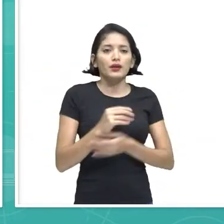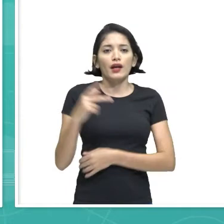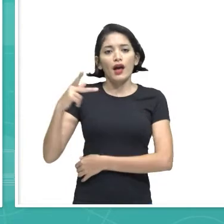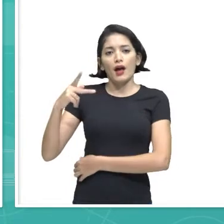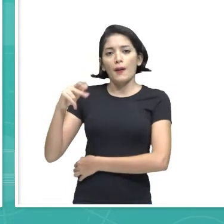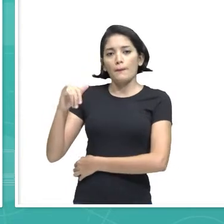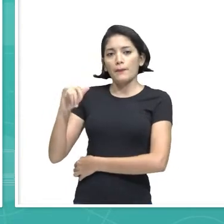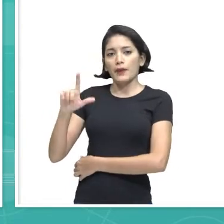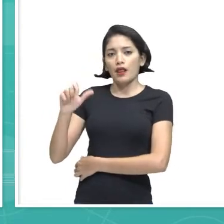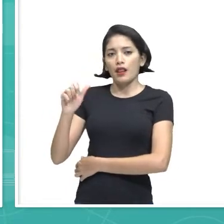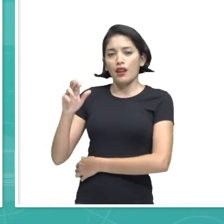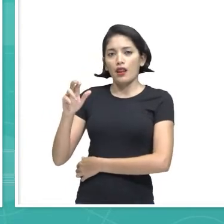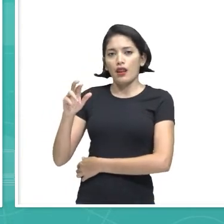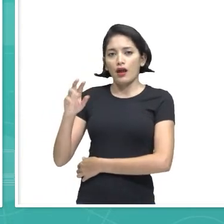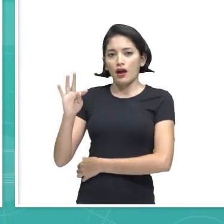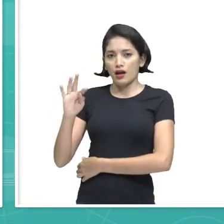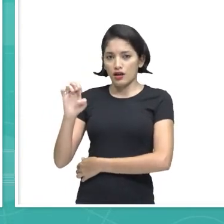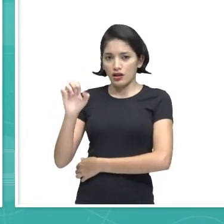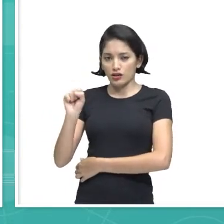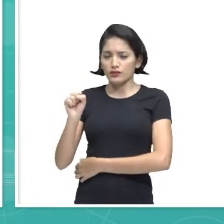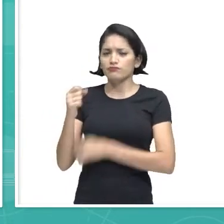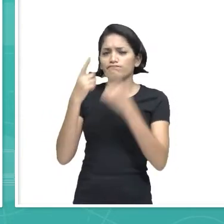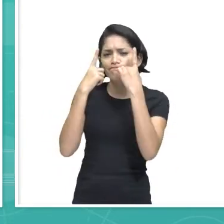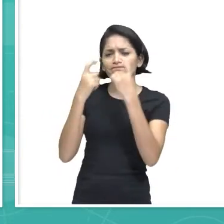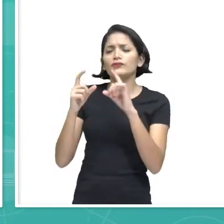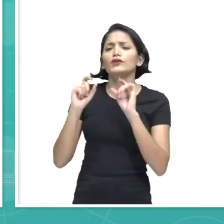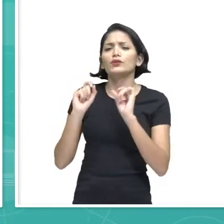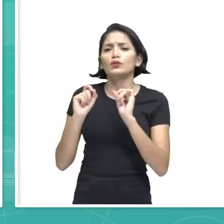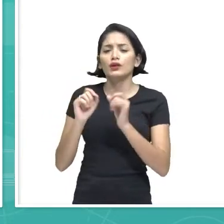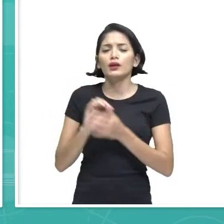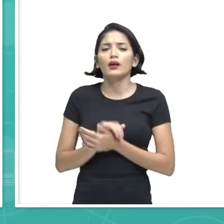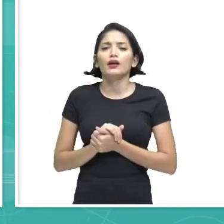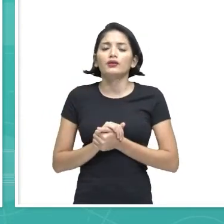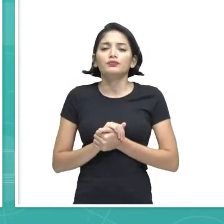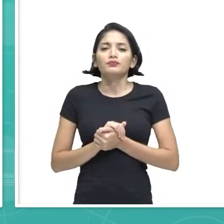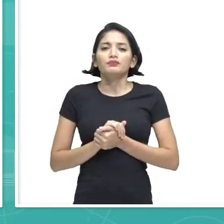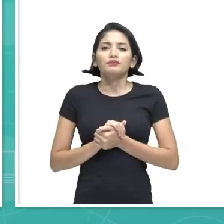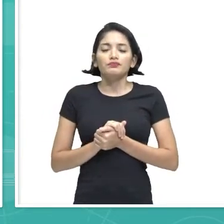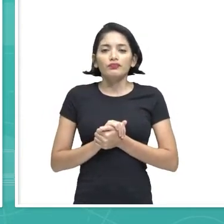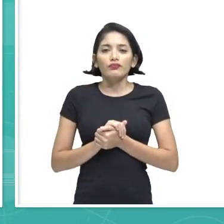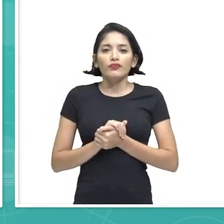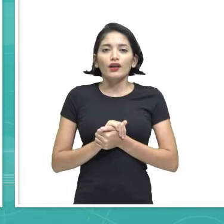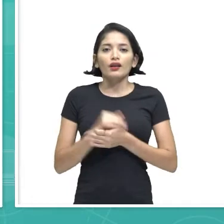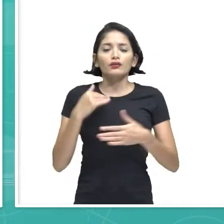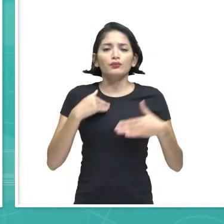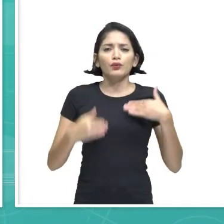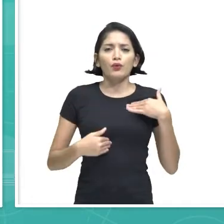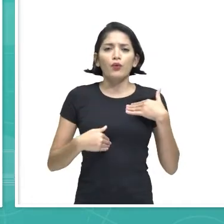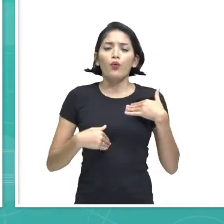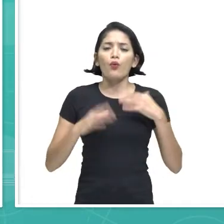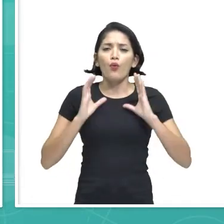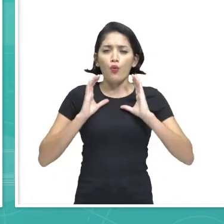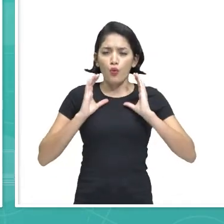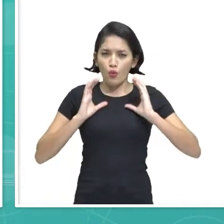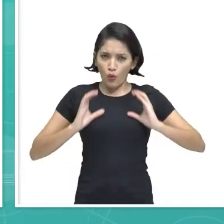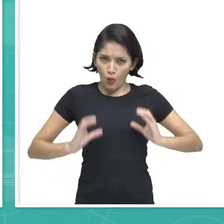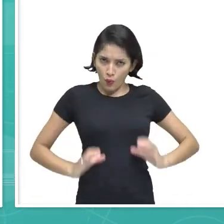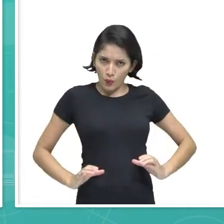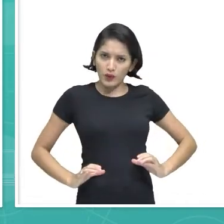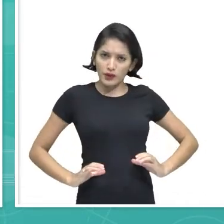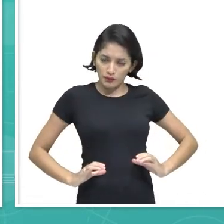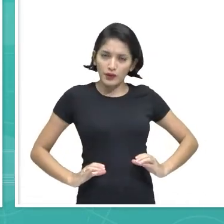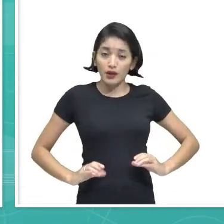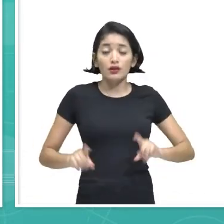uma atividade muito interessante que vai o quê? Trabalhar aí a nossa reeducação postural, tá? A questão